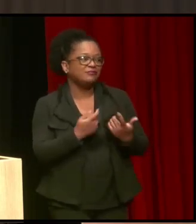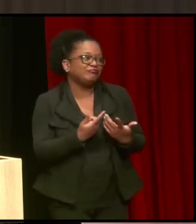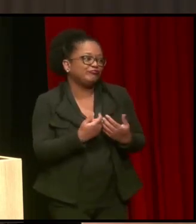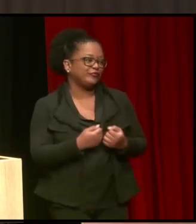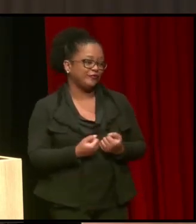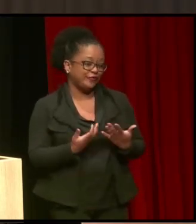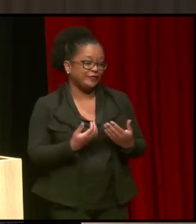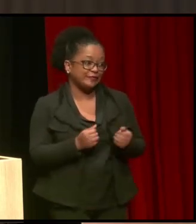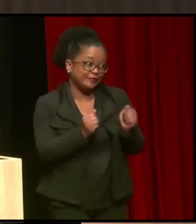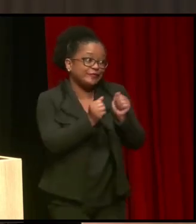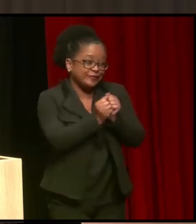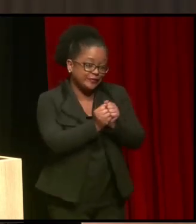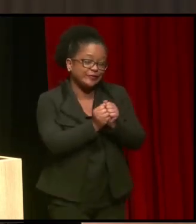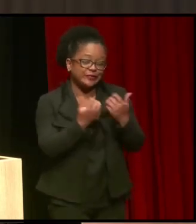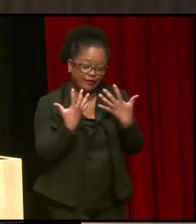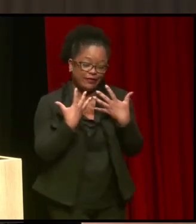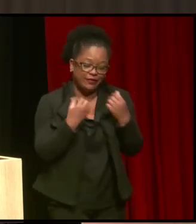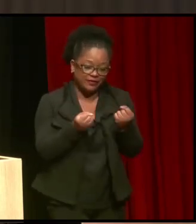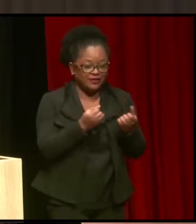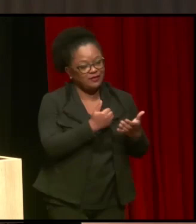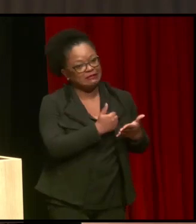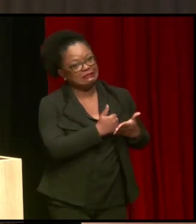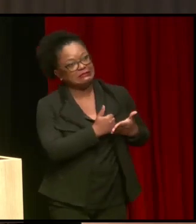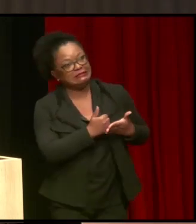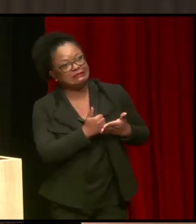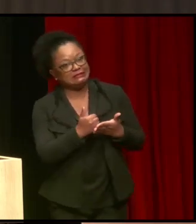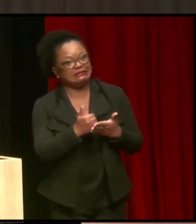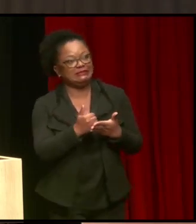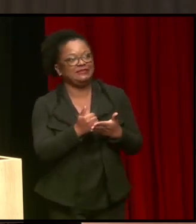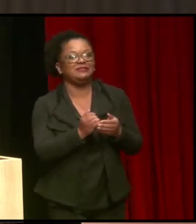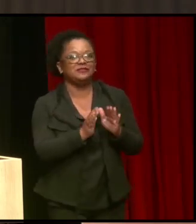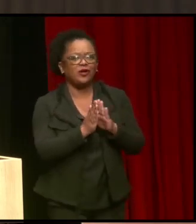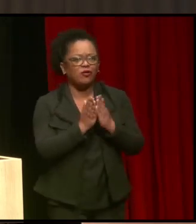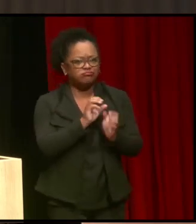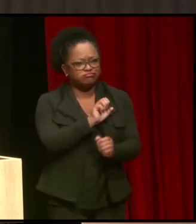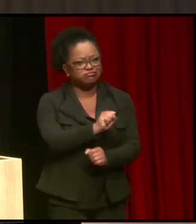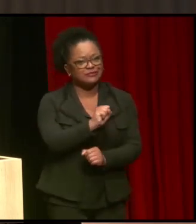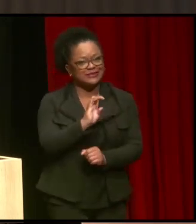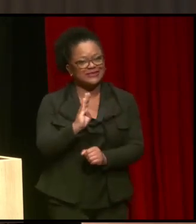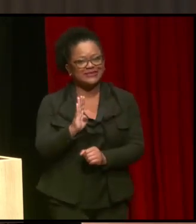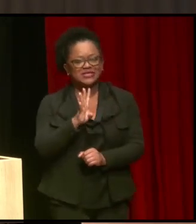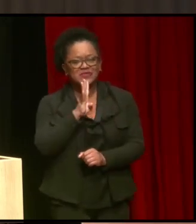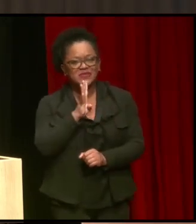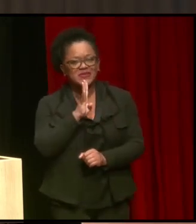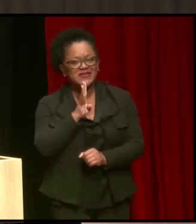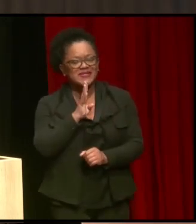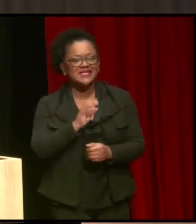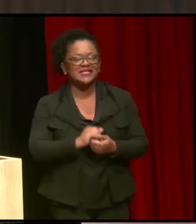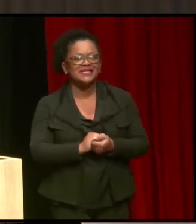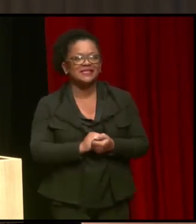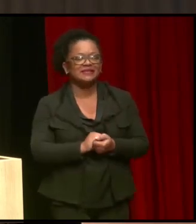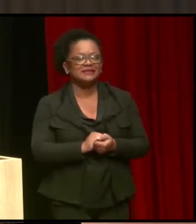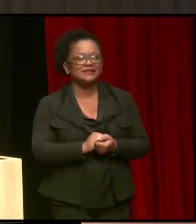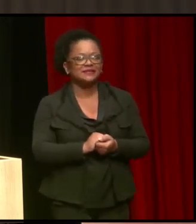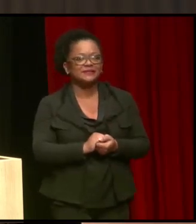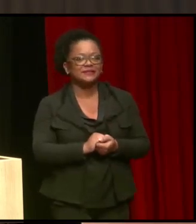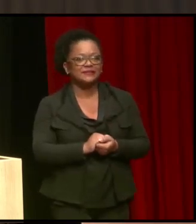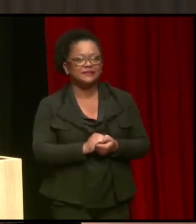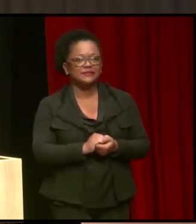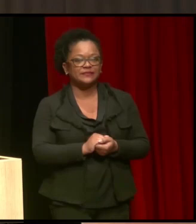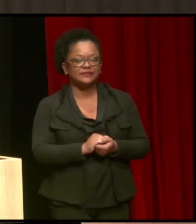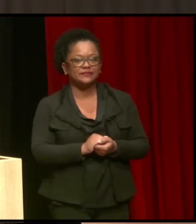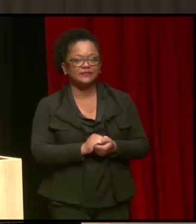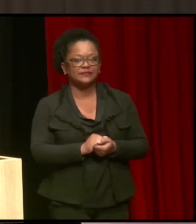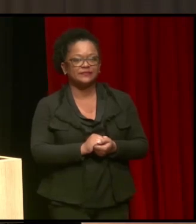teve que ir. Não foi nem assim uma opção muito forte, eu vou lá para ver o que... Não, levaram ele e tal. E aí